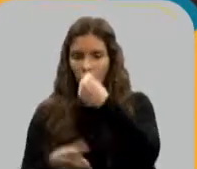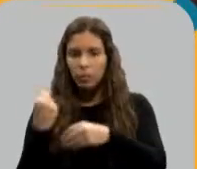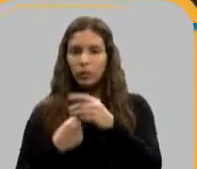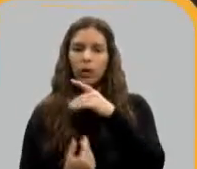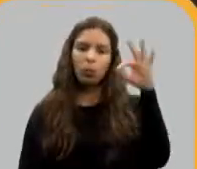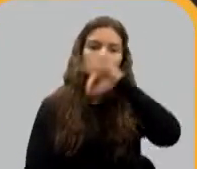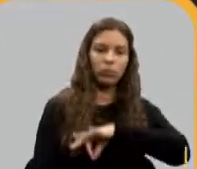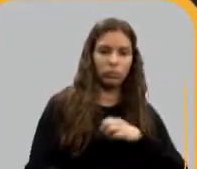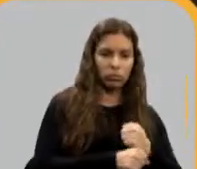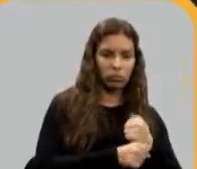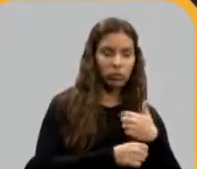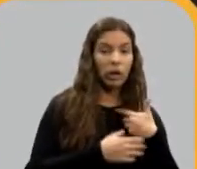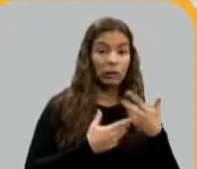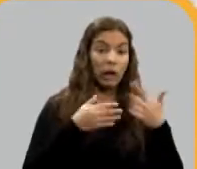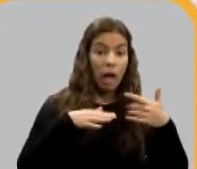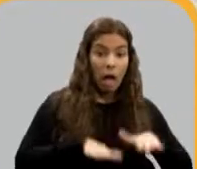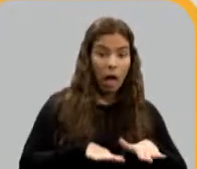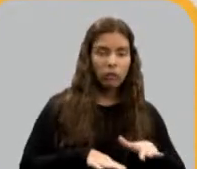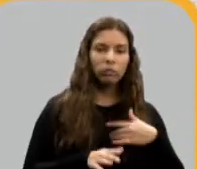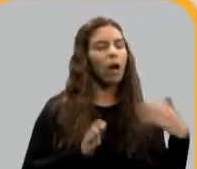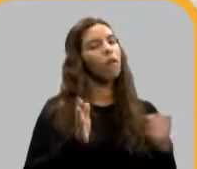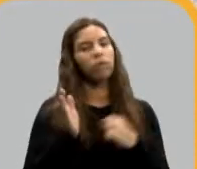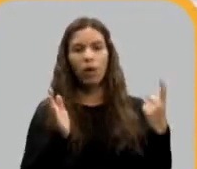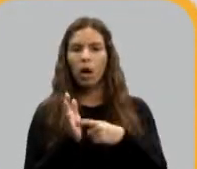percurso profissional, antes de chegar ao metro e estando